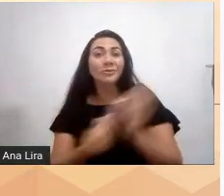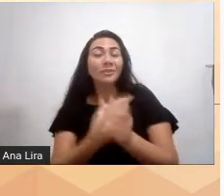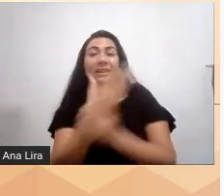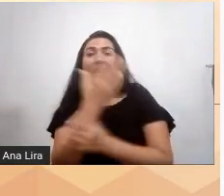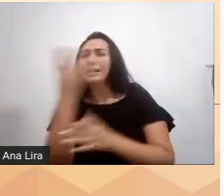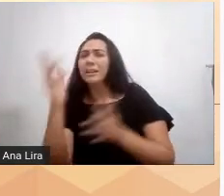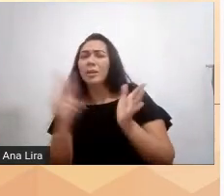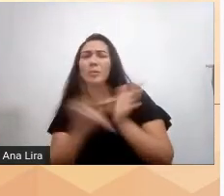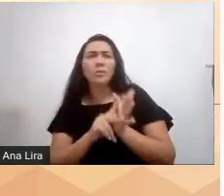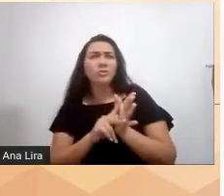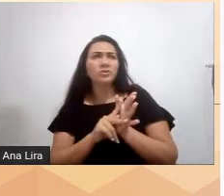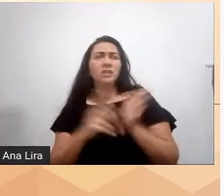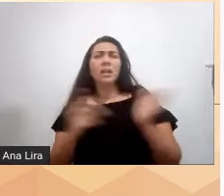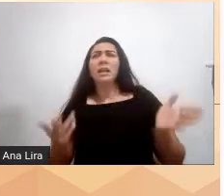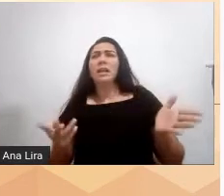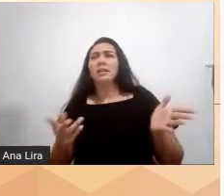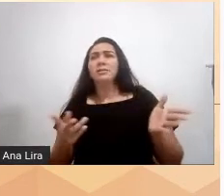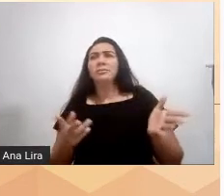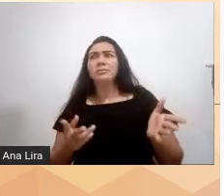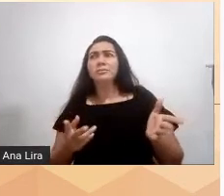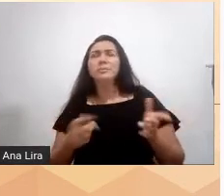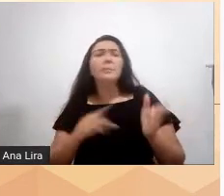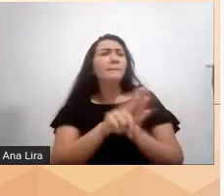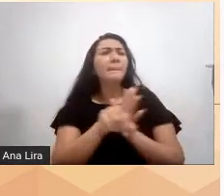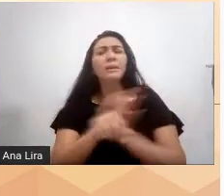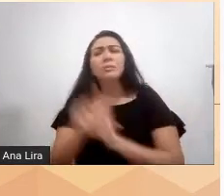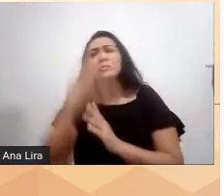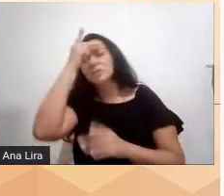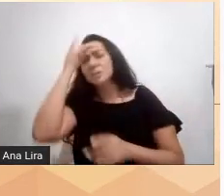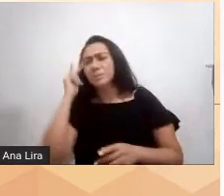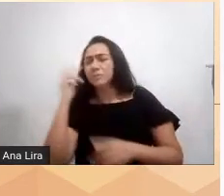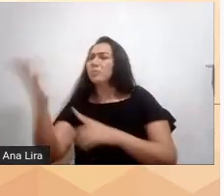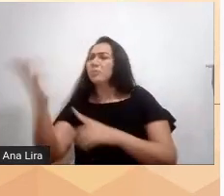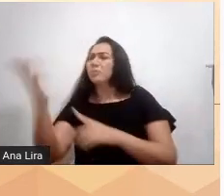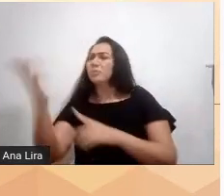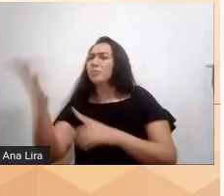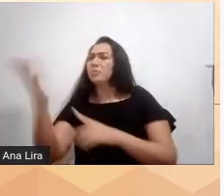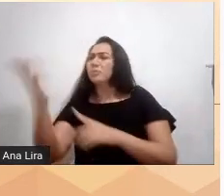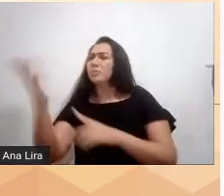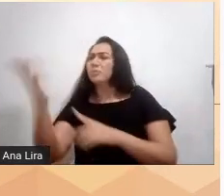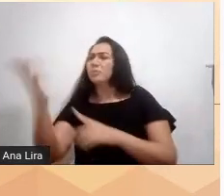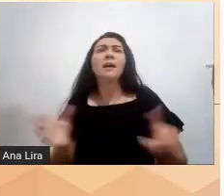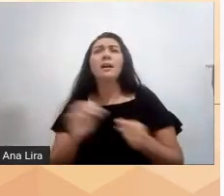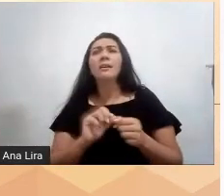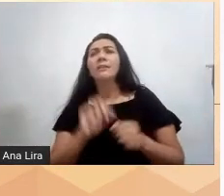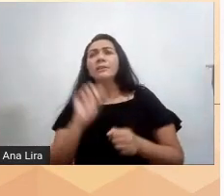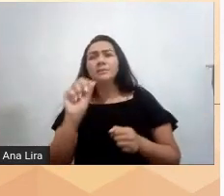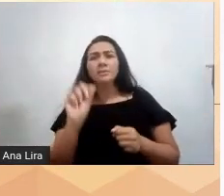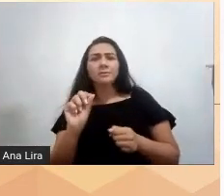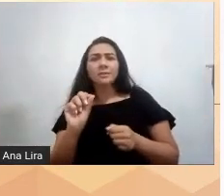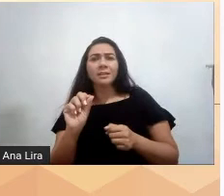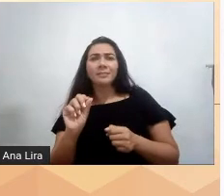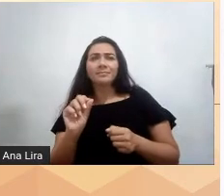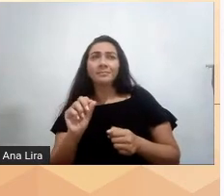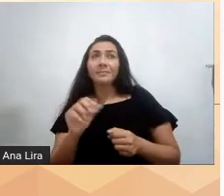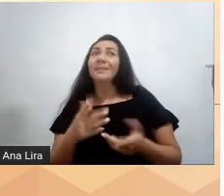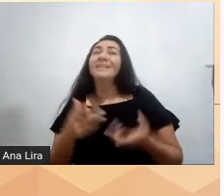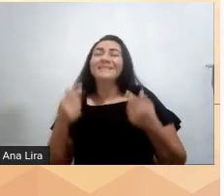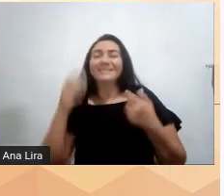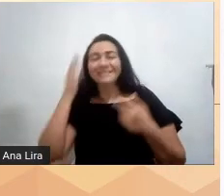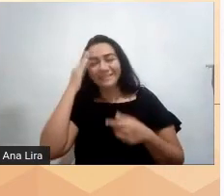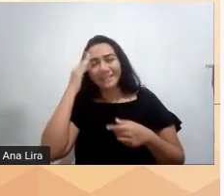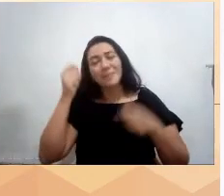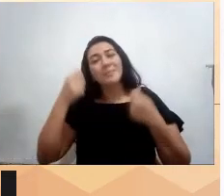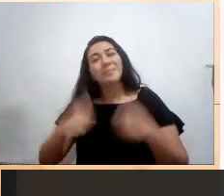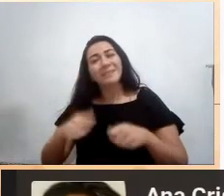das atividades, das demandas que estão acontecendo, mas eu sozinho não consigo, né? Eu não consigo tirar do papel. Então